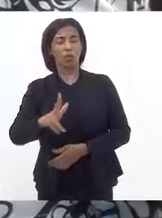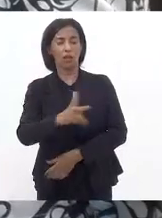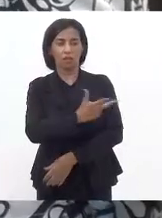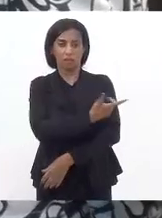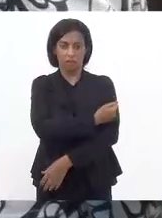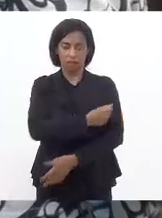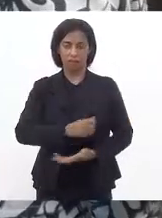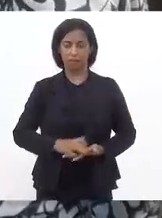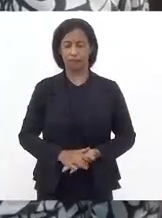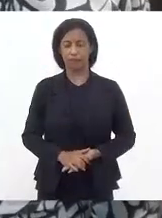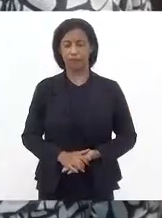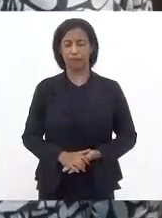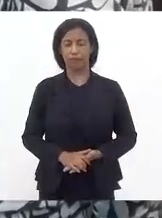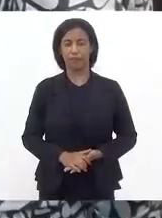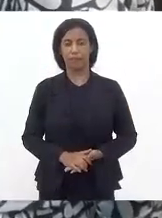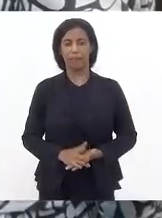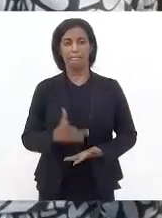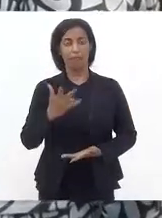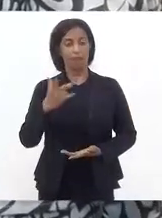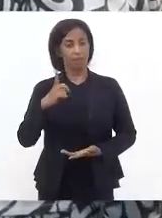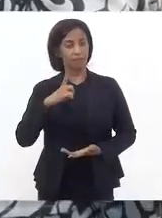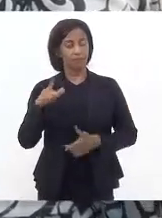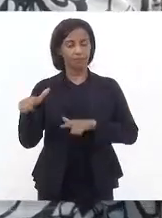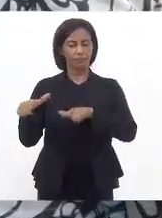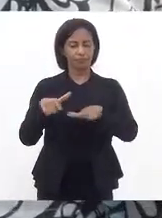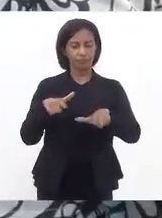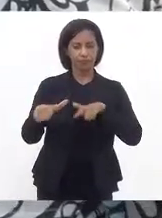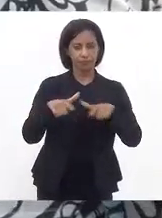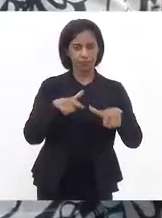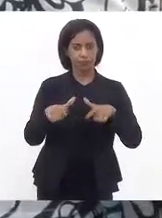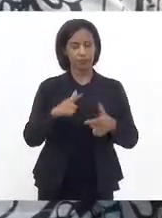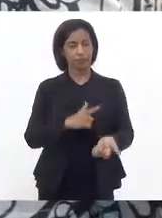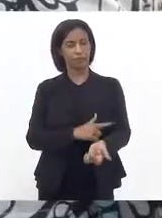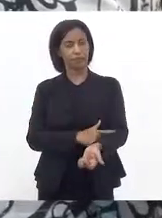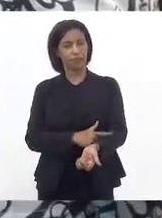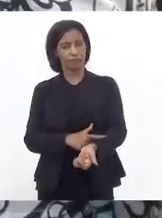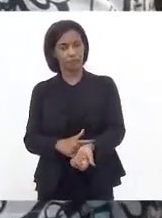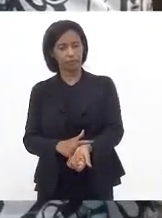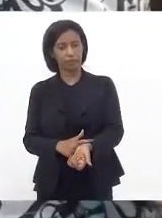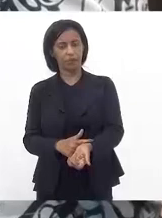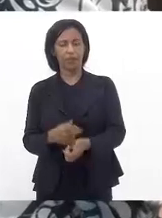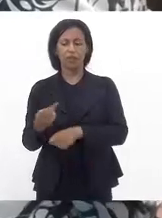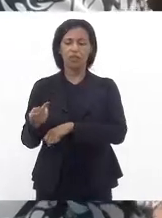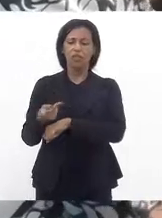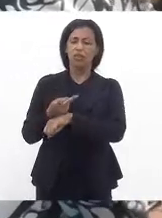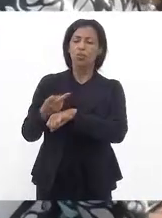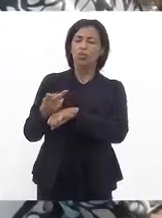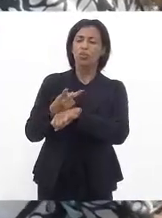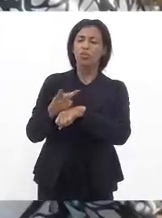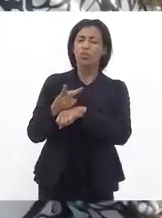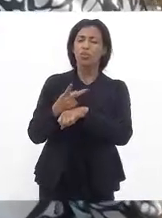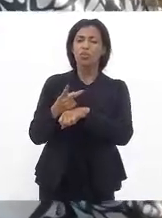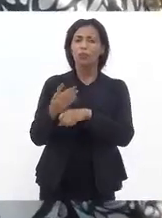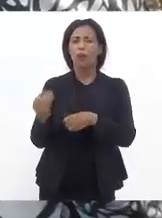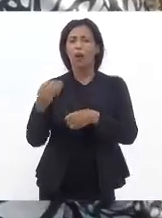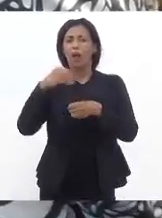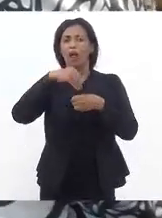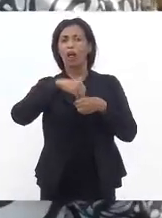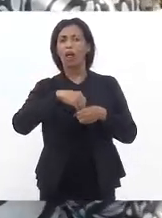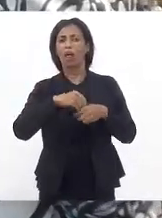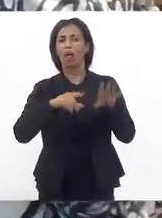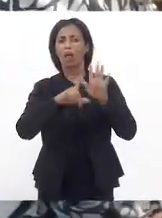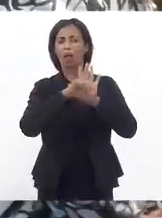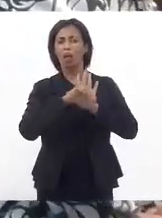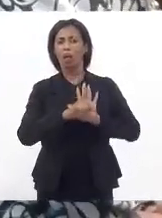a se vacinar E aí eu tive o trabalho a delicadeza de procurar quais jurisprudências temos sobre o